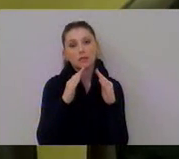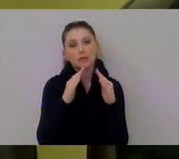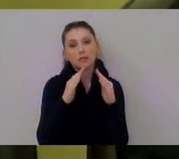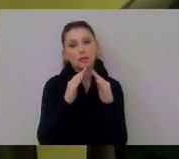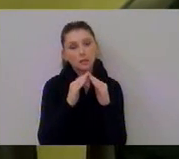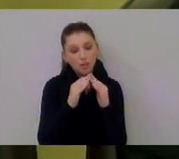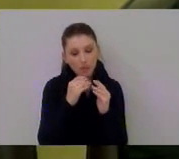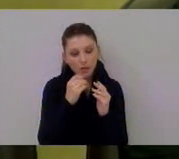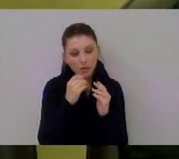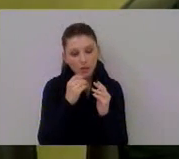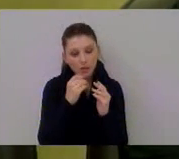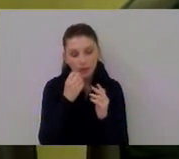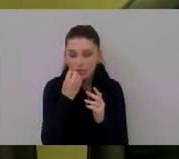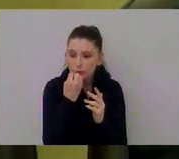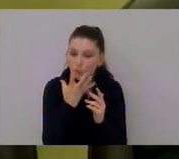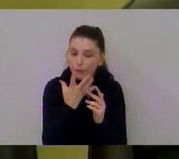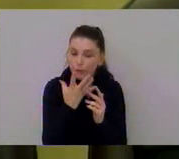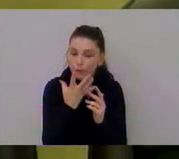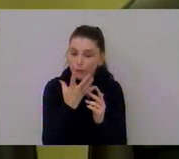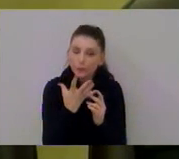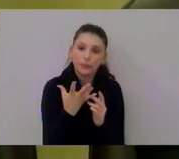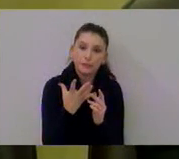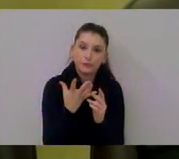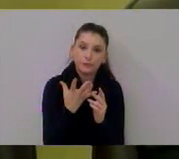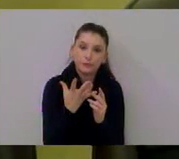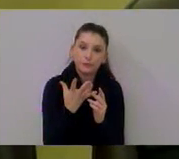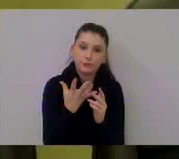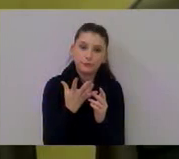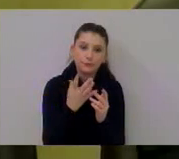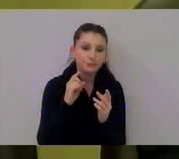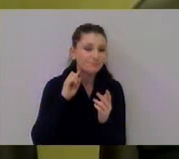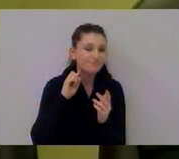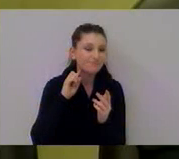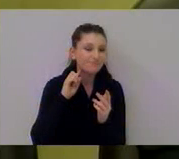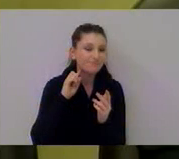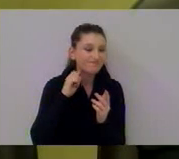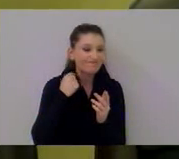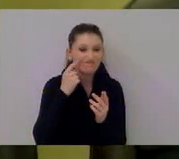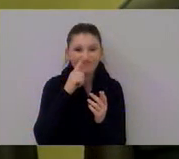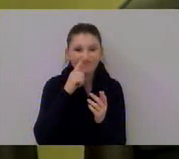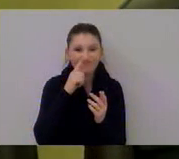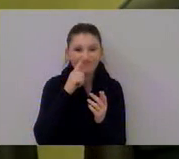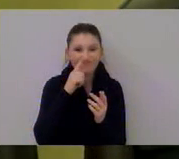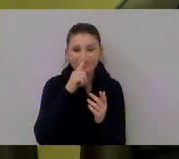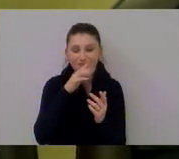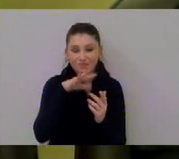de um esgoto a céu aberto dessa forma.